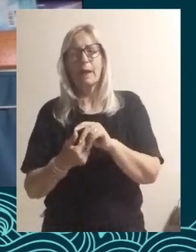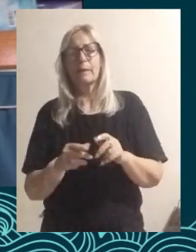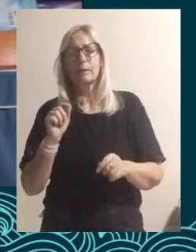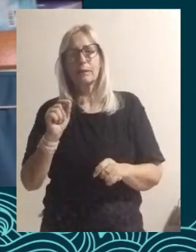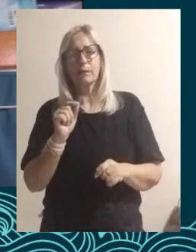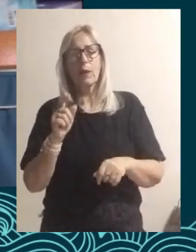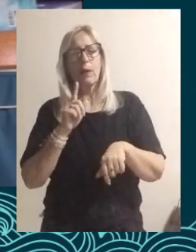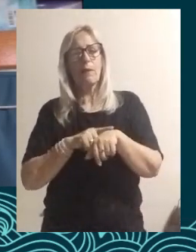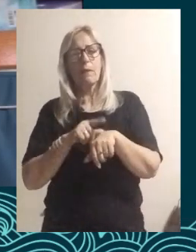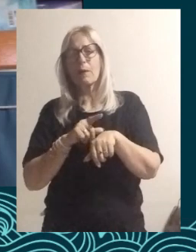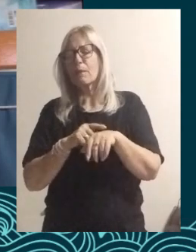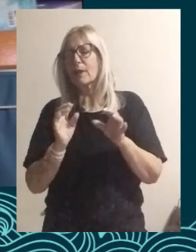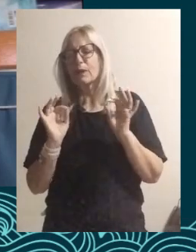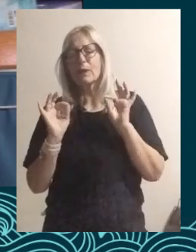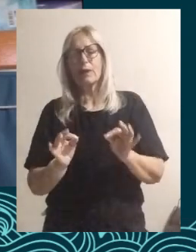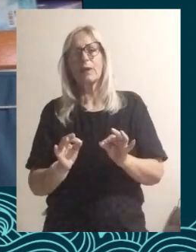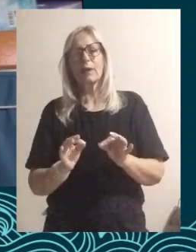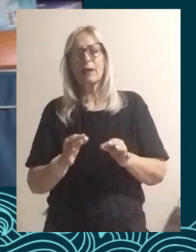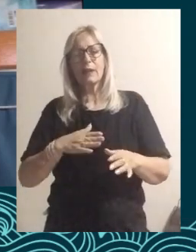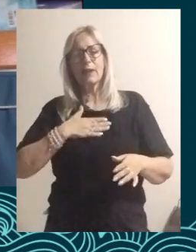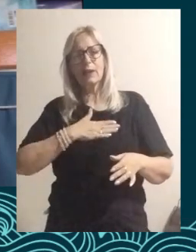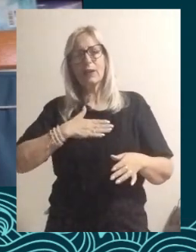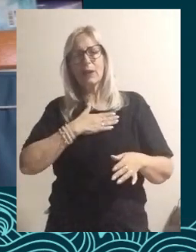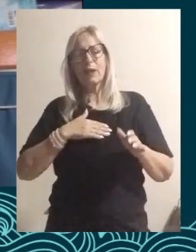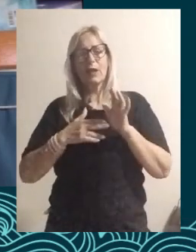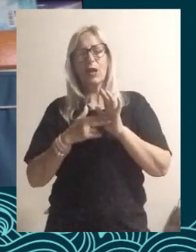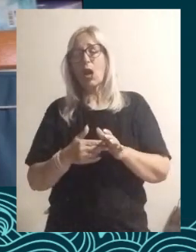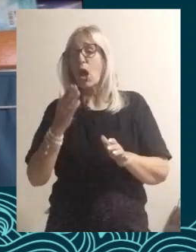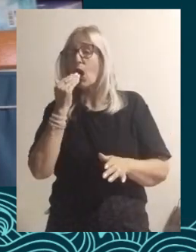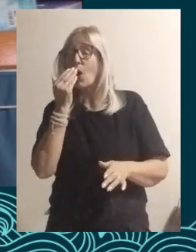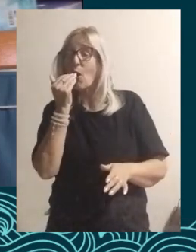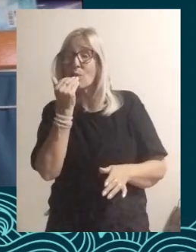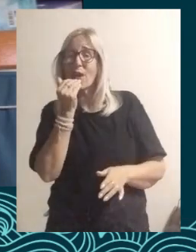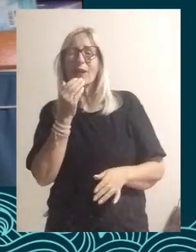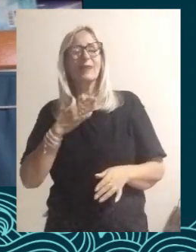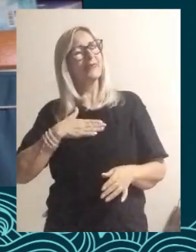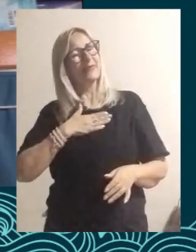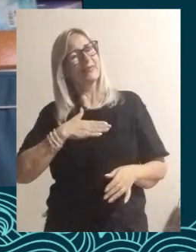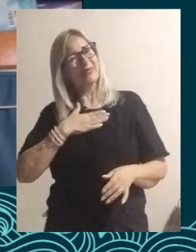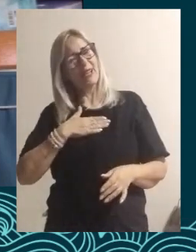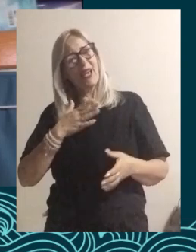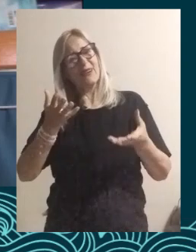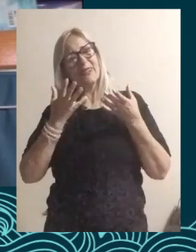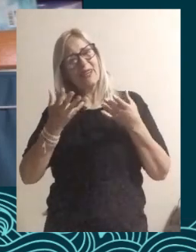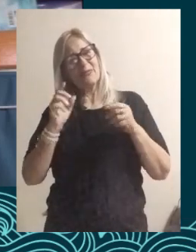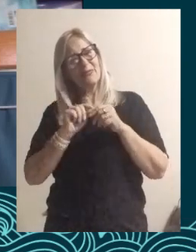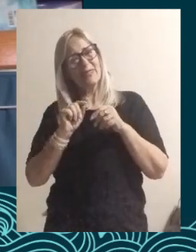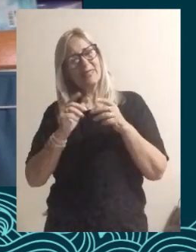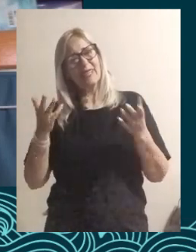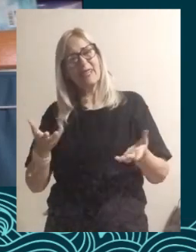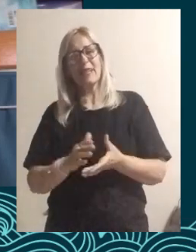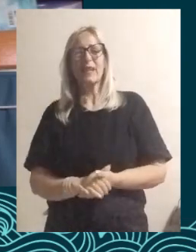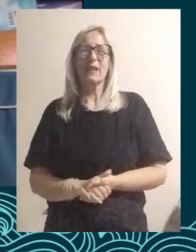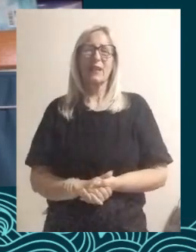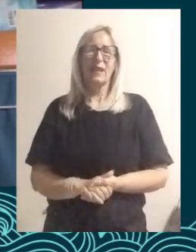mesmo para buscar ter momentos que dão prazer para a gente, comer a comida que a gente gosta, fazer